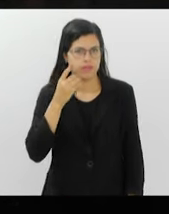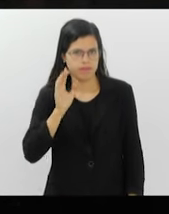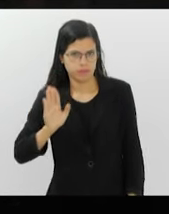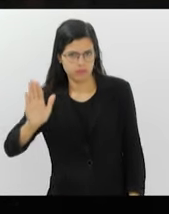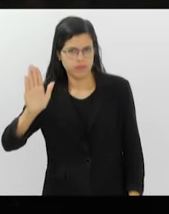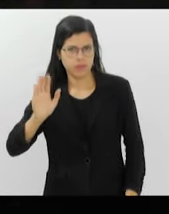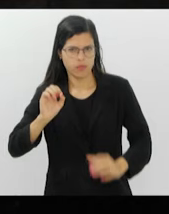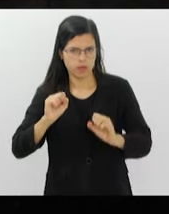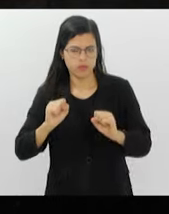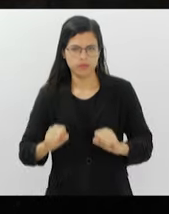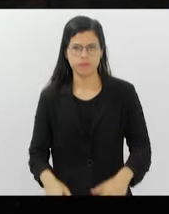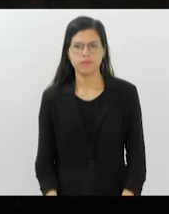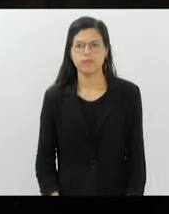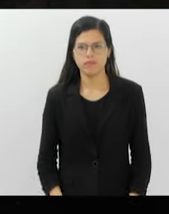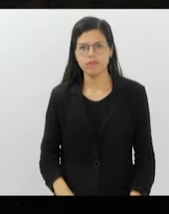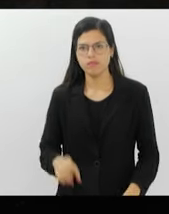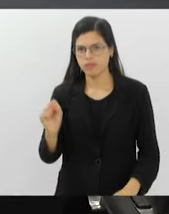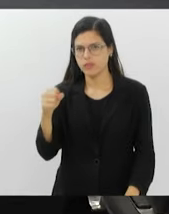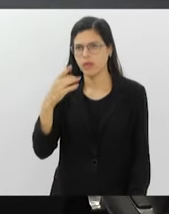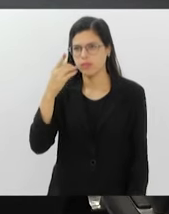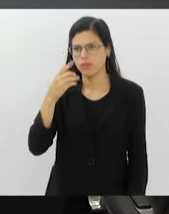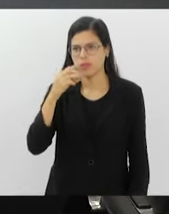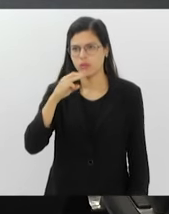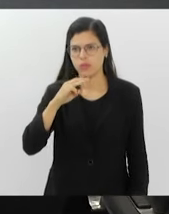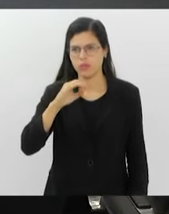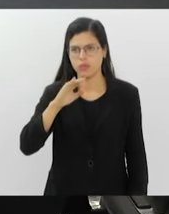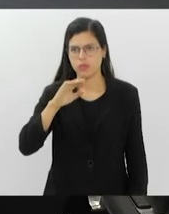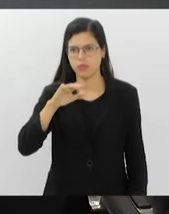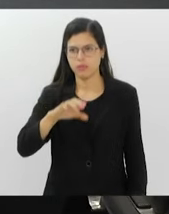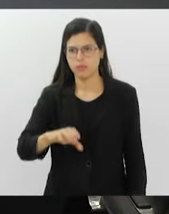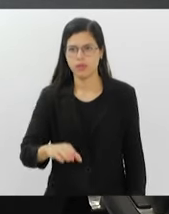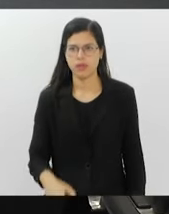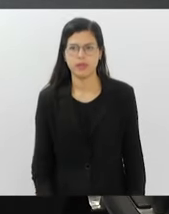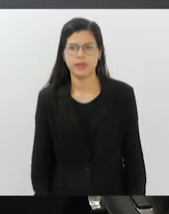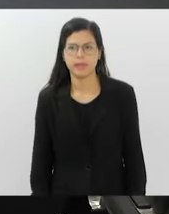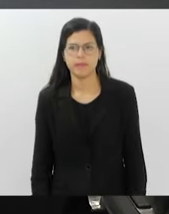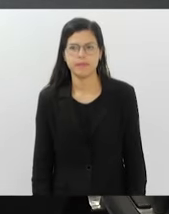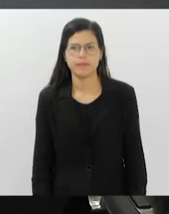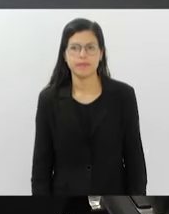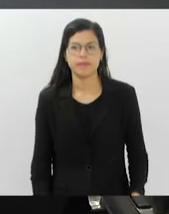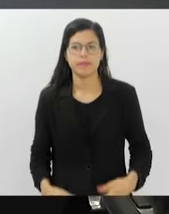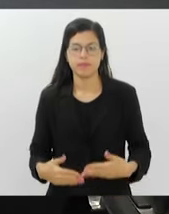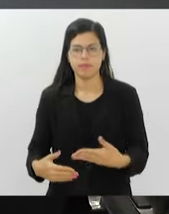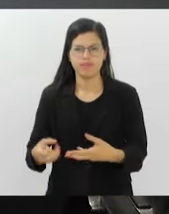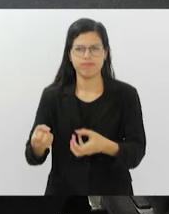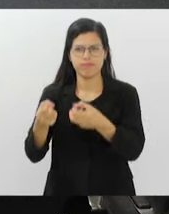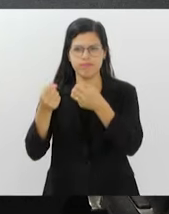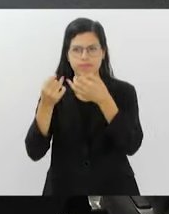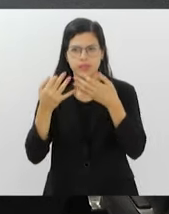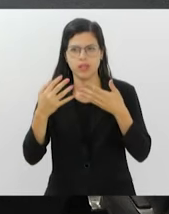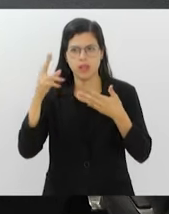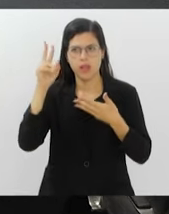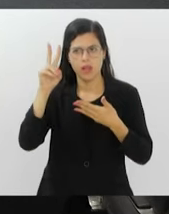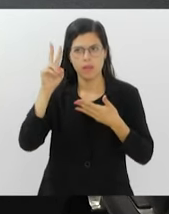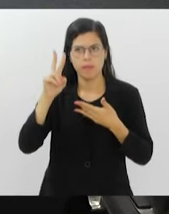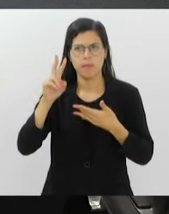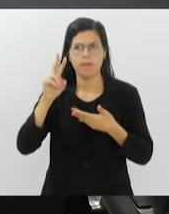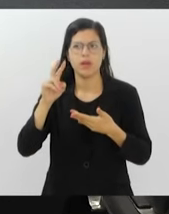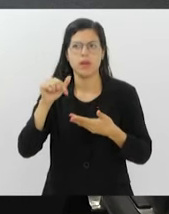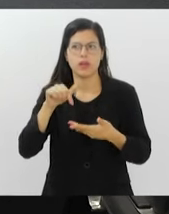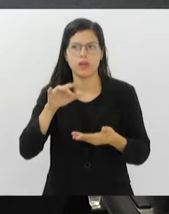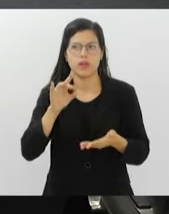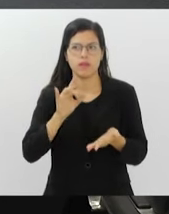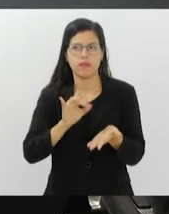perfeitamente deputado Carlos minges eu tava ouvindo suas palavras e me lembrei que realmente vossa excelência levantou